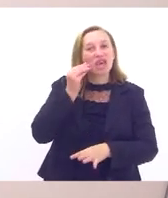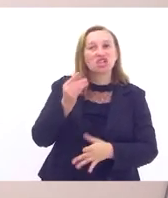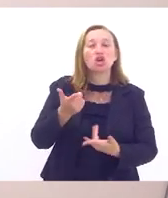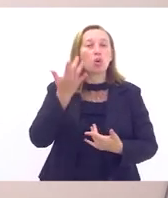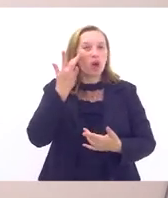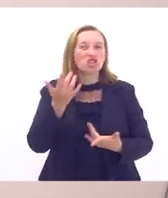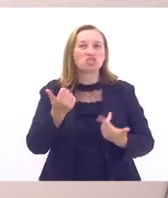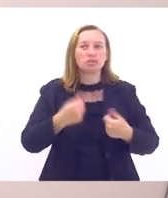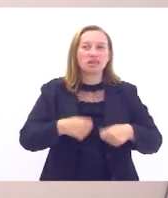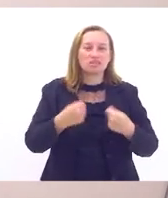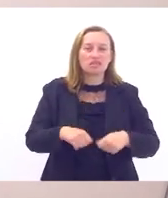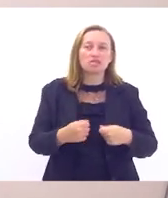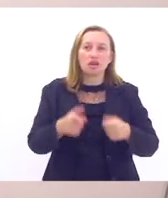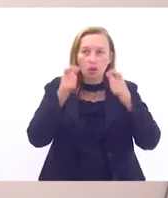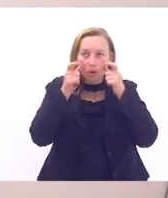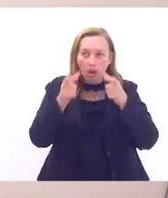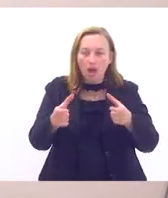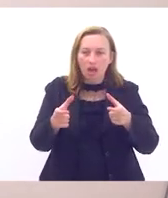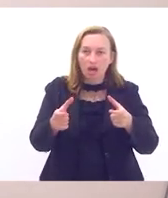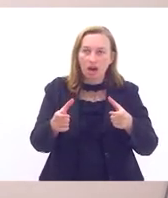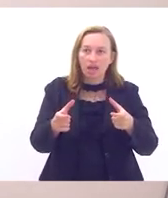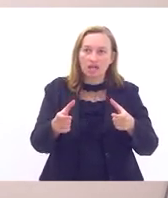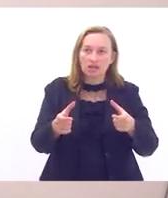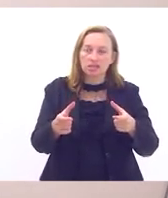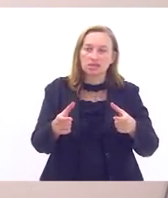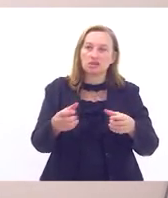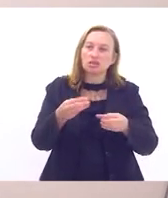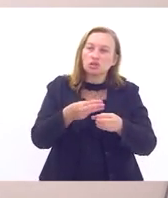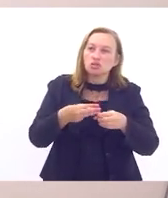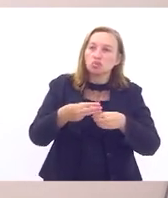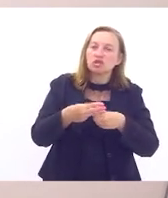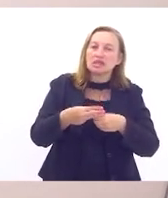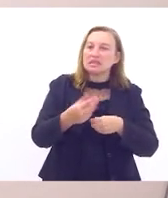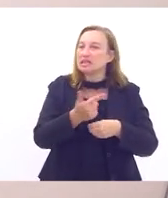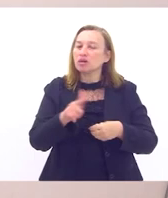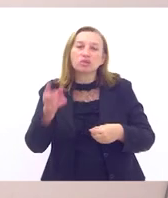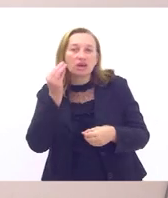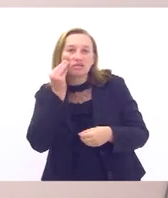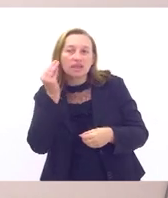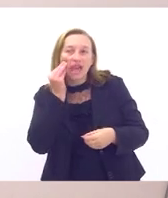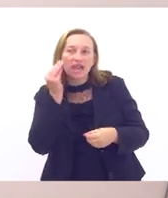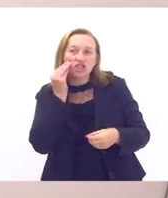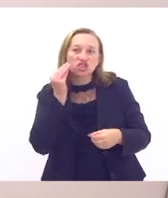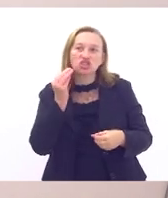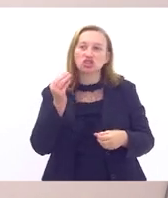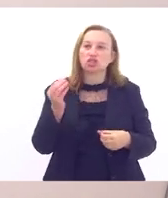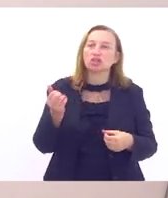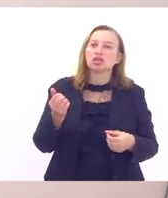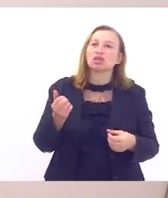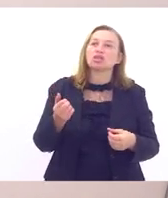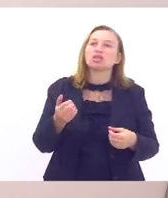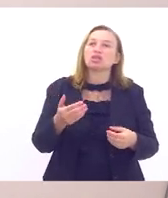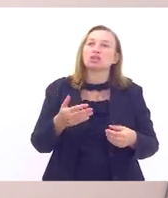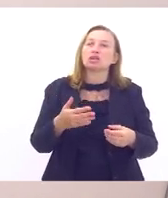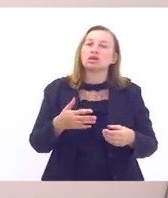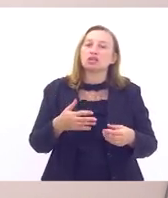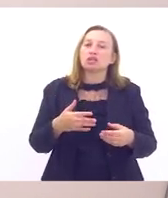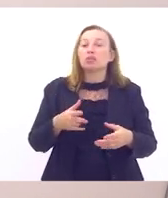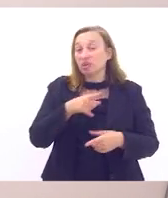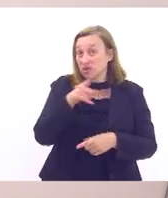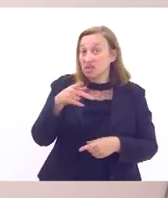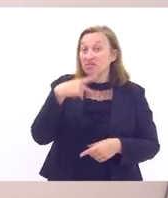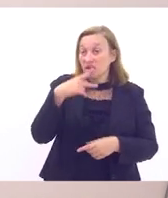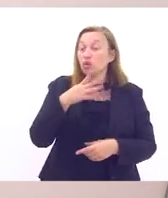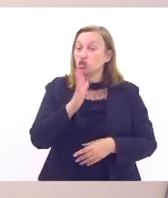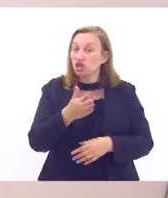alertazinho aí, pegar o desvio padrão dos municípios que não estão testando ou estão testando muito abaixo, e a gente, né, acho que pelo que você falou, vocês